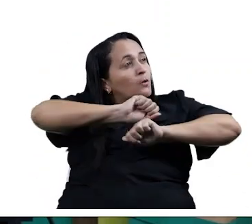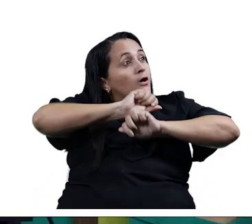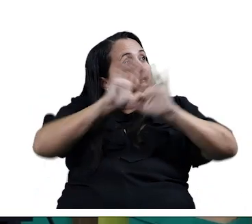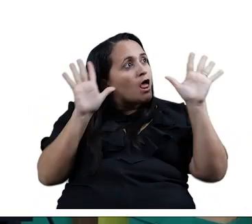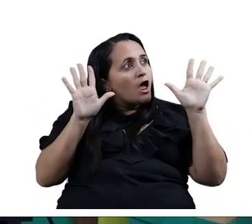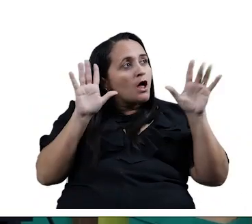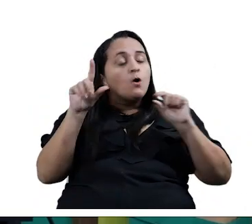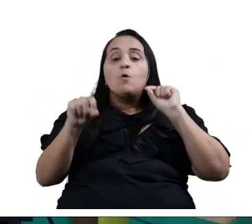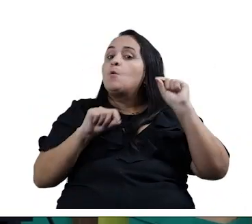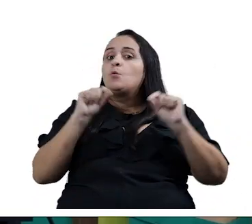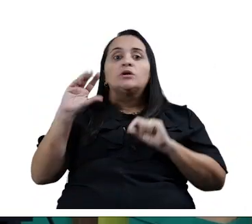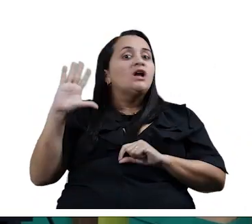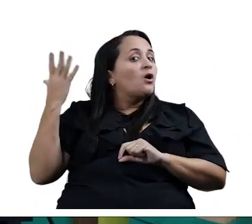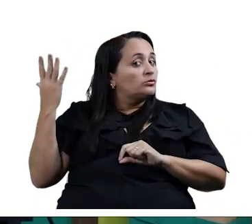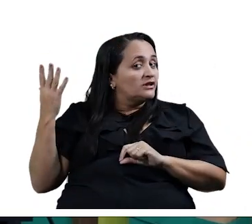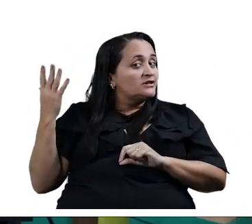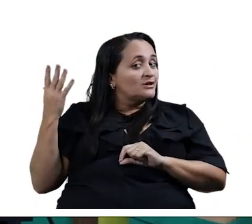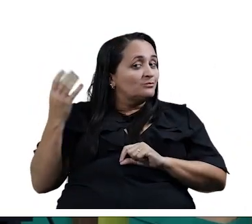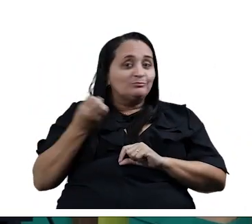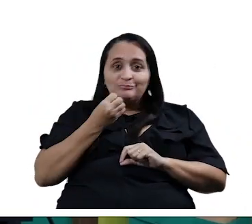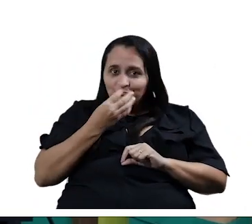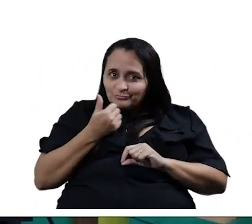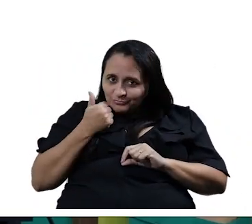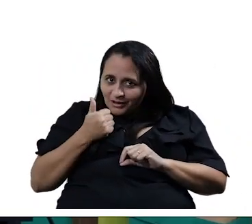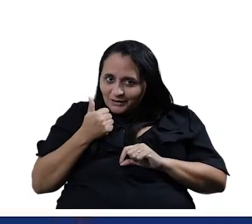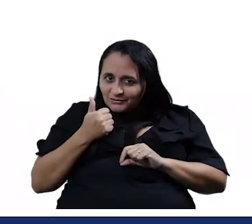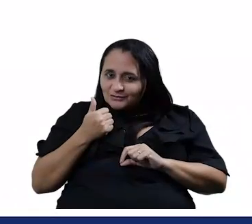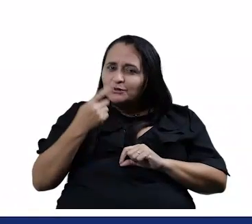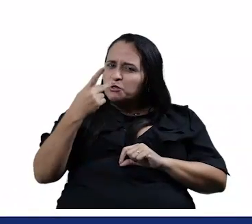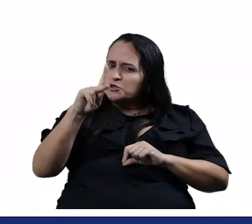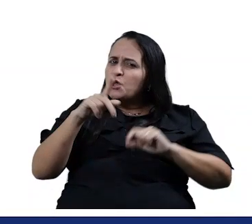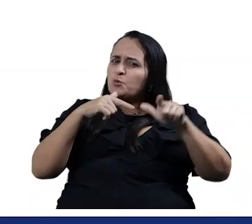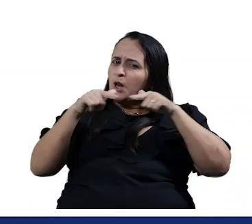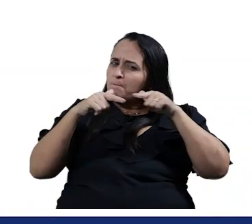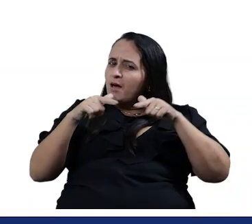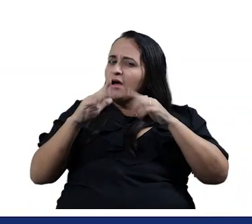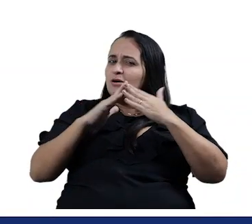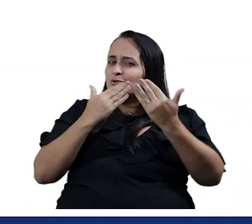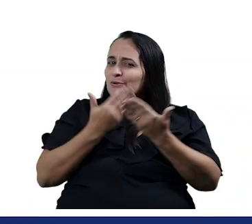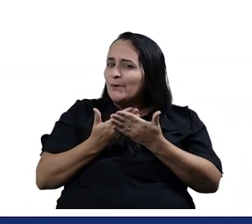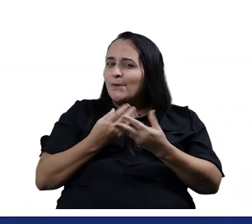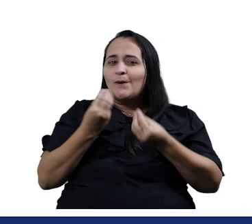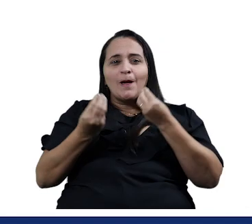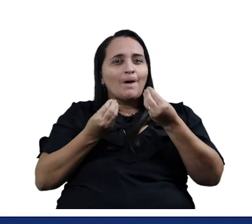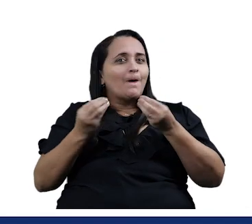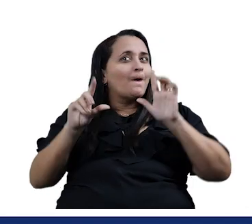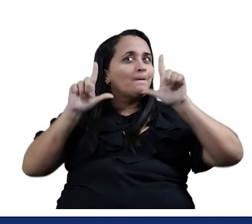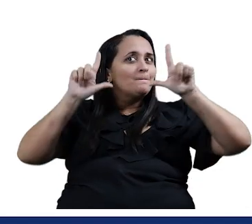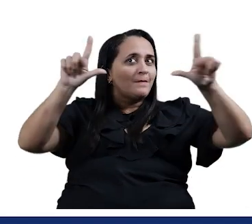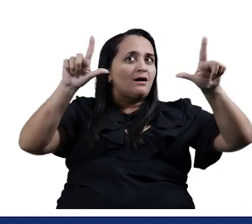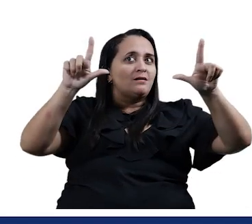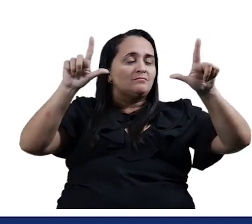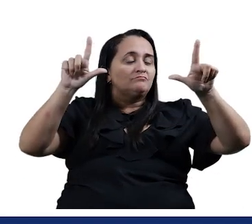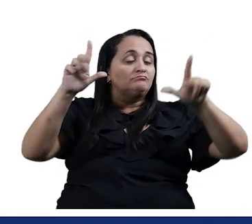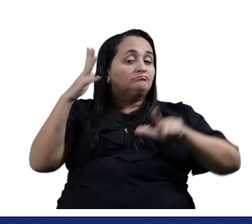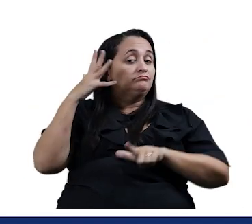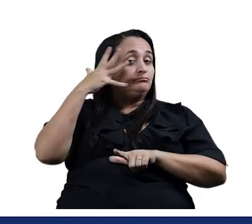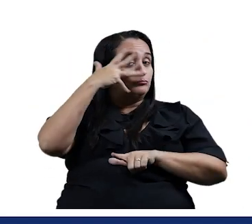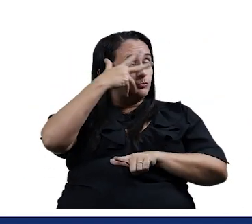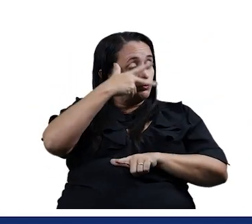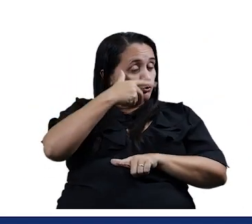ou ficou informado do que está acontecendo. Tá bom? A maior preocupação é também com